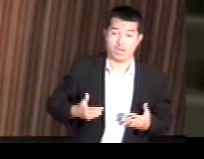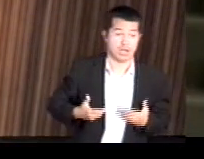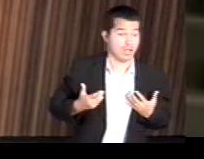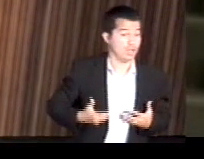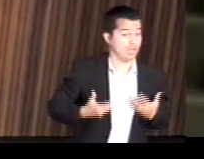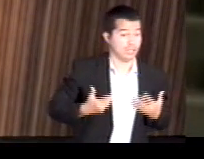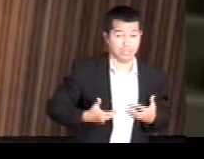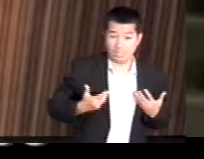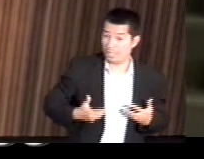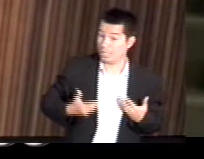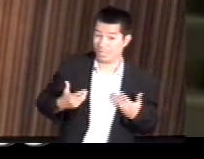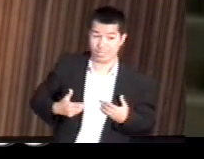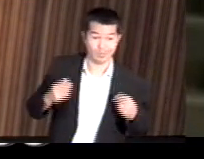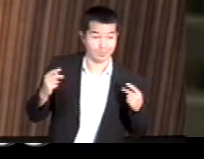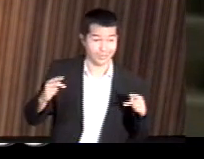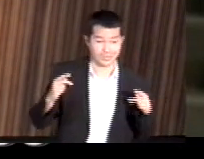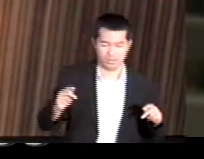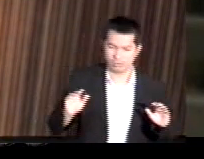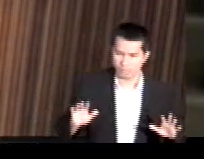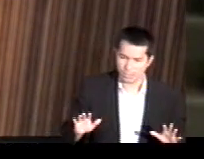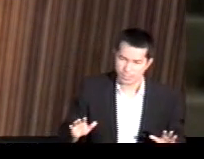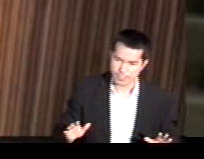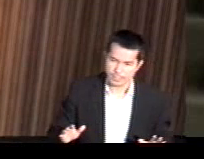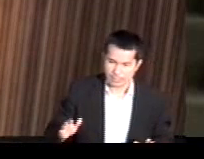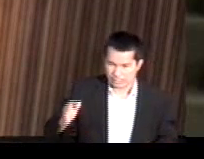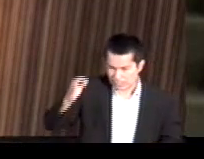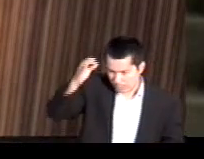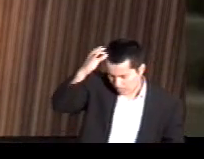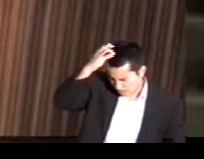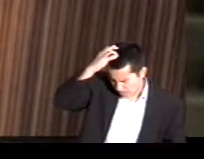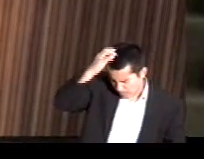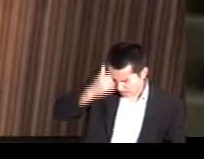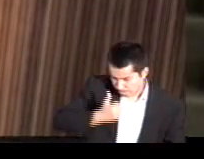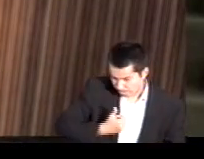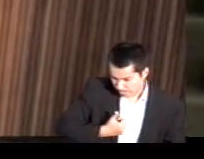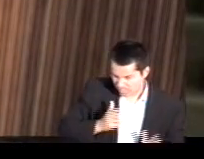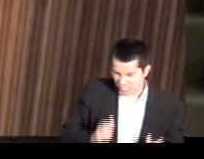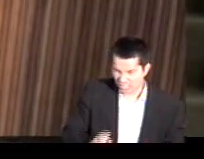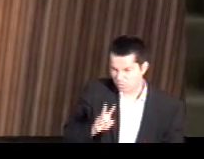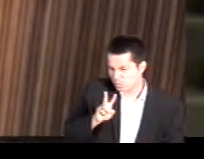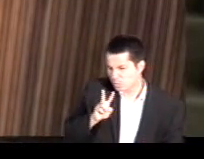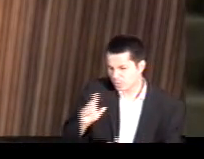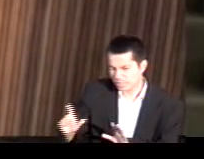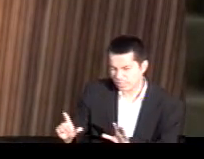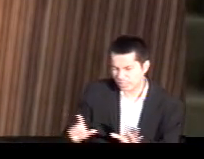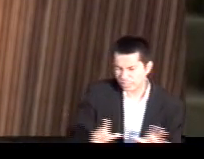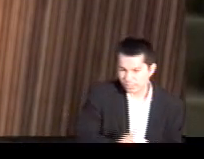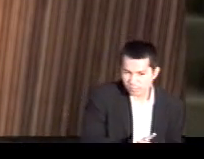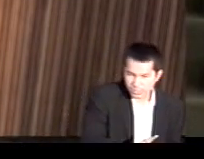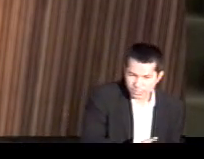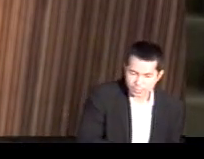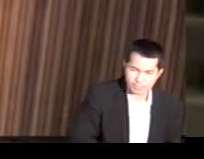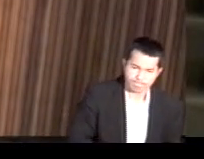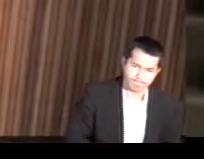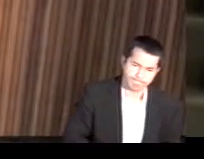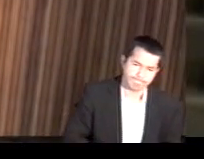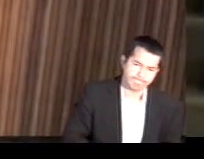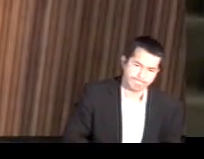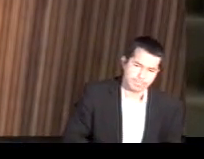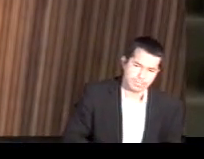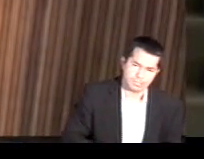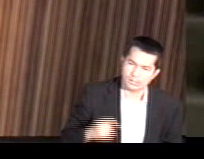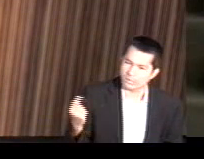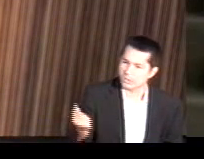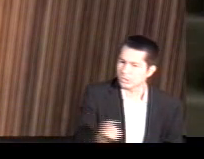coisas. Mas o Espírito de Deus tem me constrangido há mais de 2 semanas para falar exatamente isso que eu falei para você.